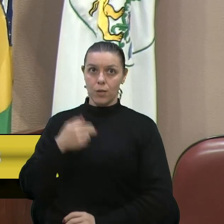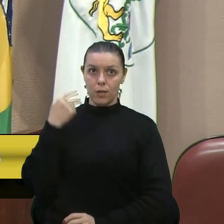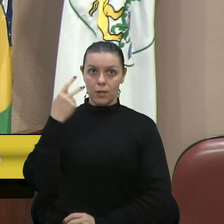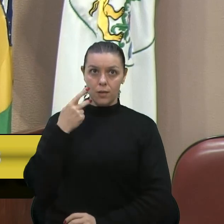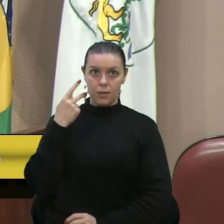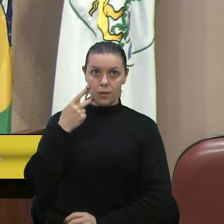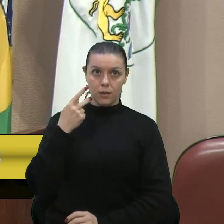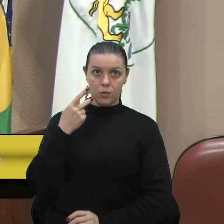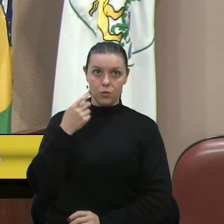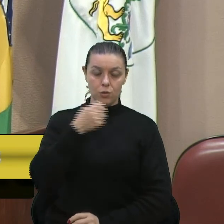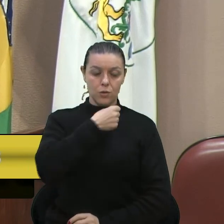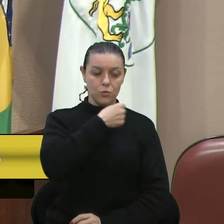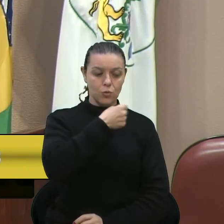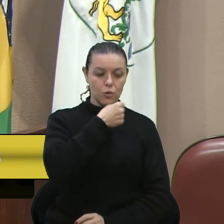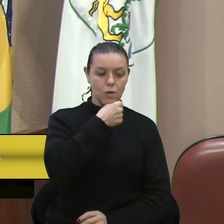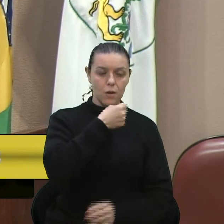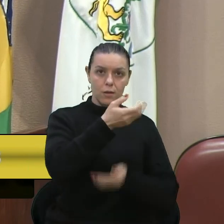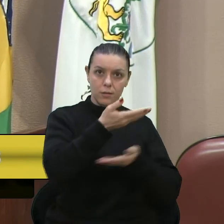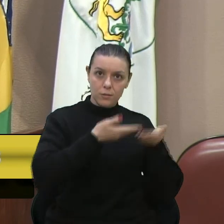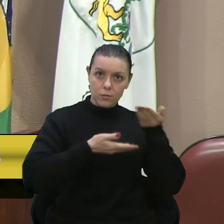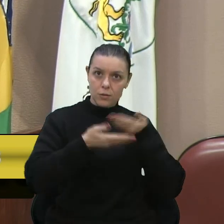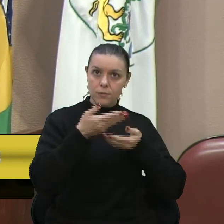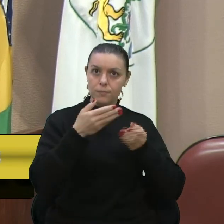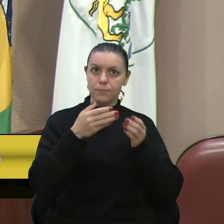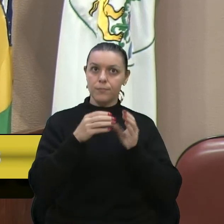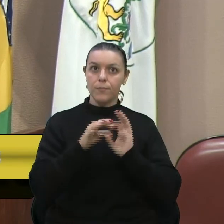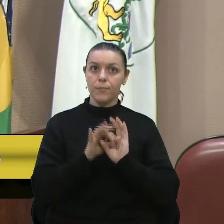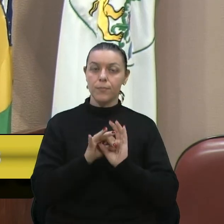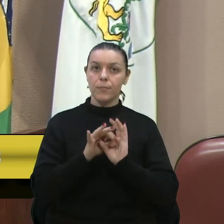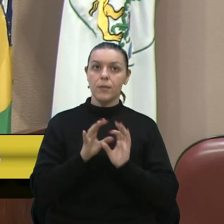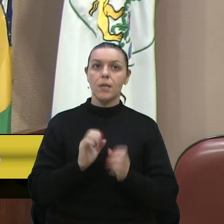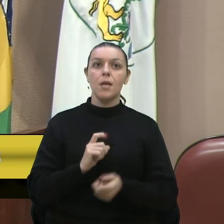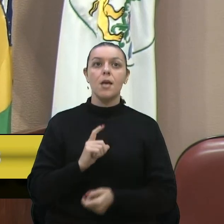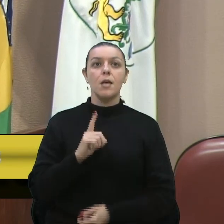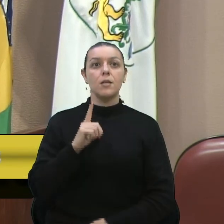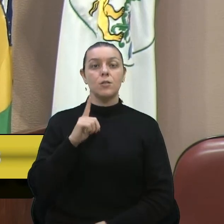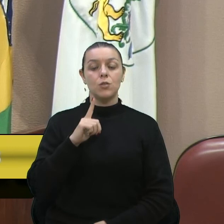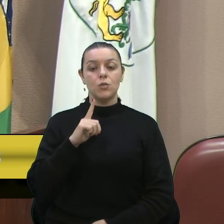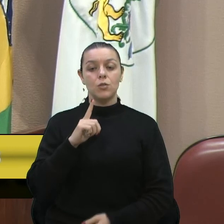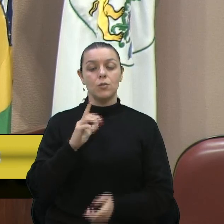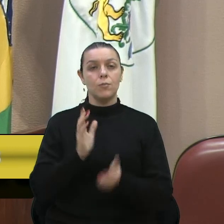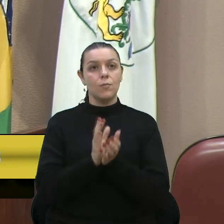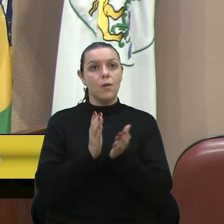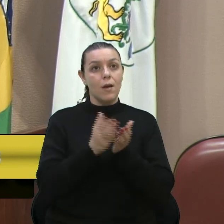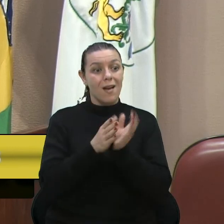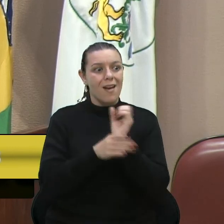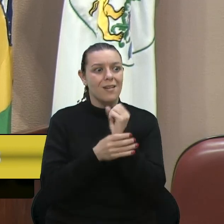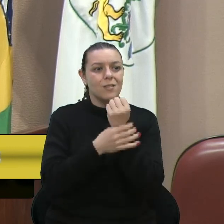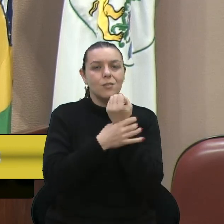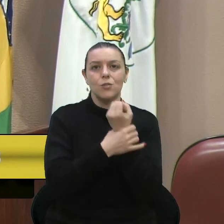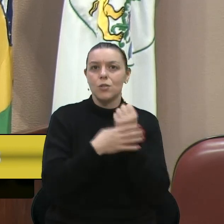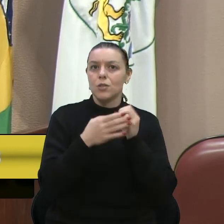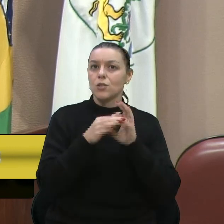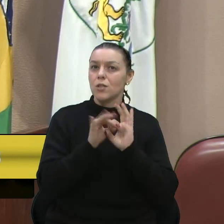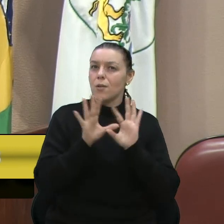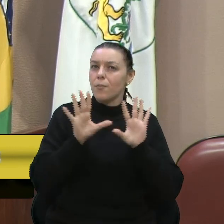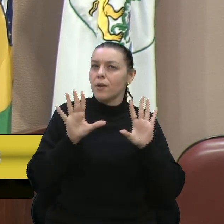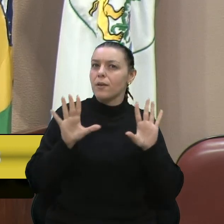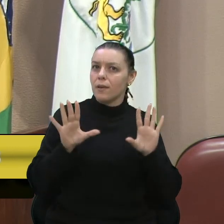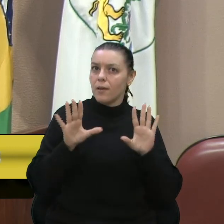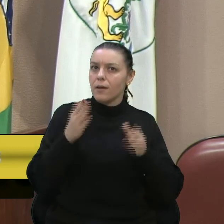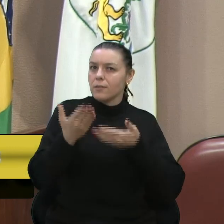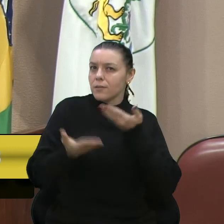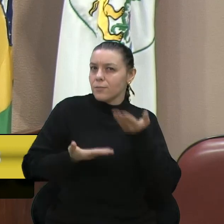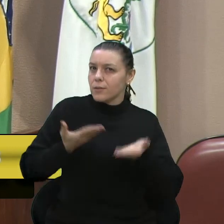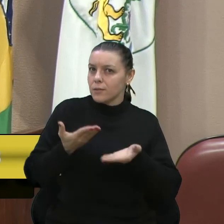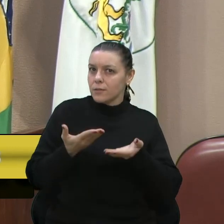engajado. Mas nos identificávamos como defensores da plataforma comum, a garantia da liberdade de expressão.